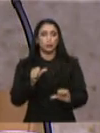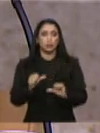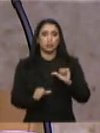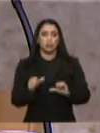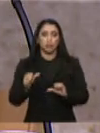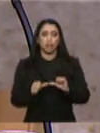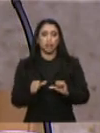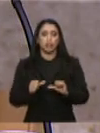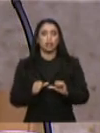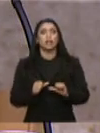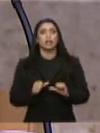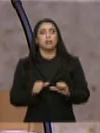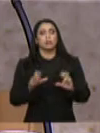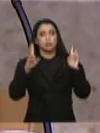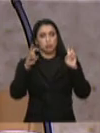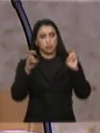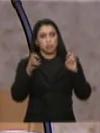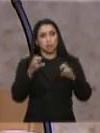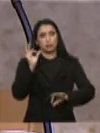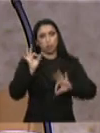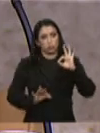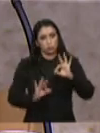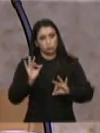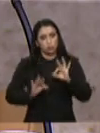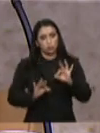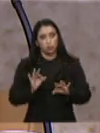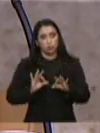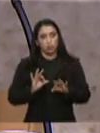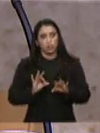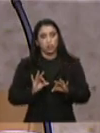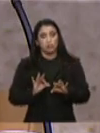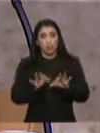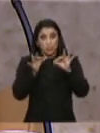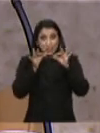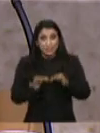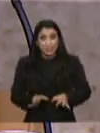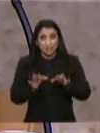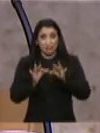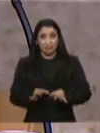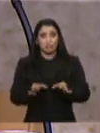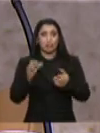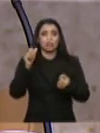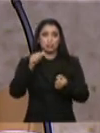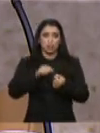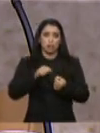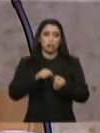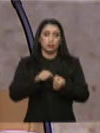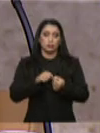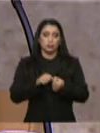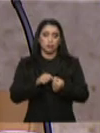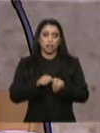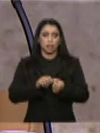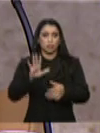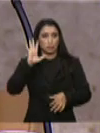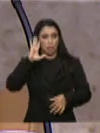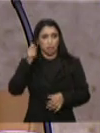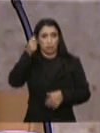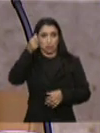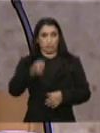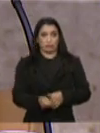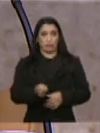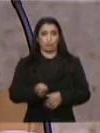fáticos e jurídicos adotados para o juízo de certeza estabelecido pelo provimento sentencial.